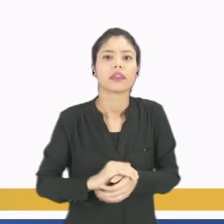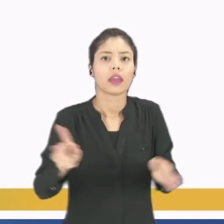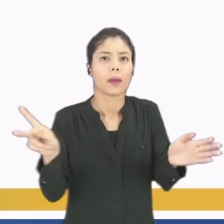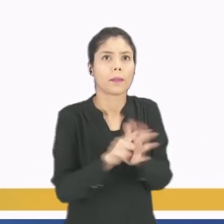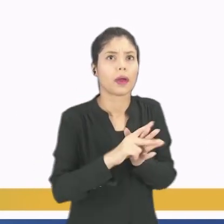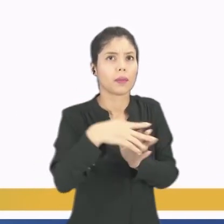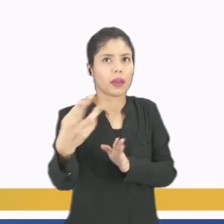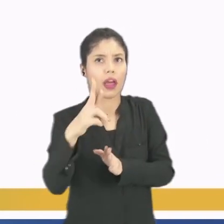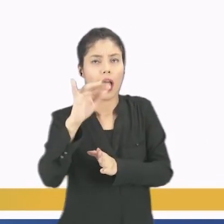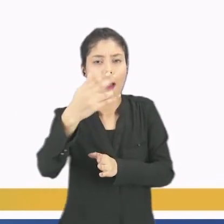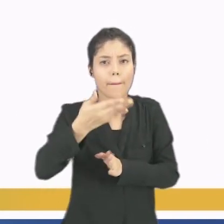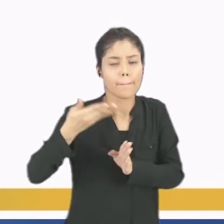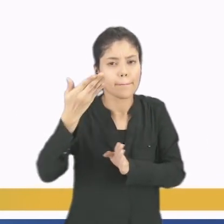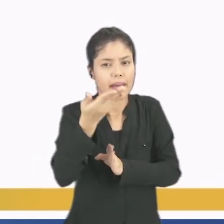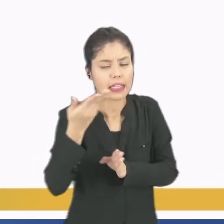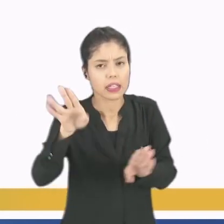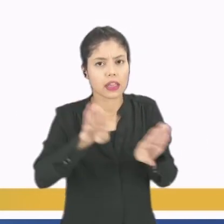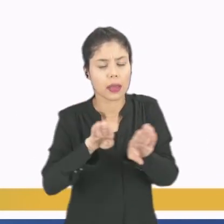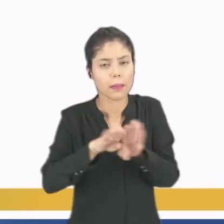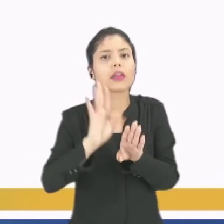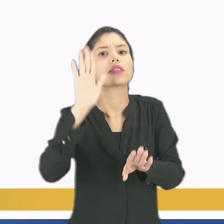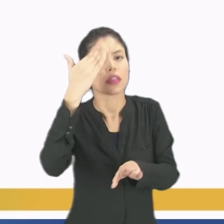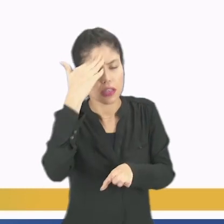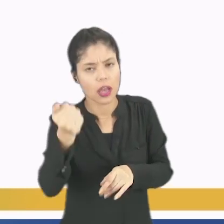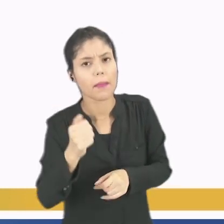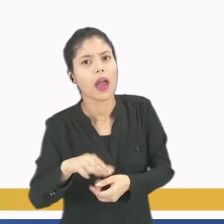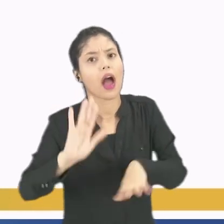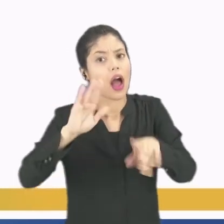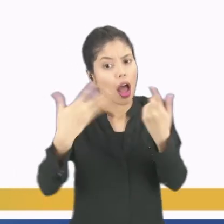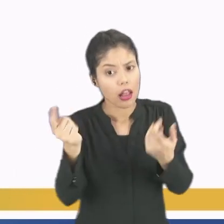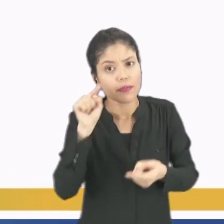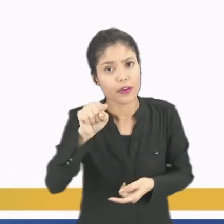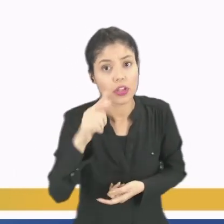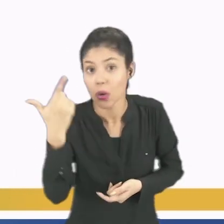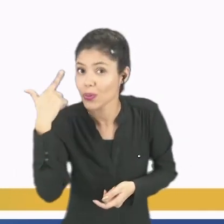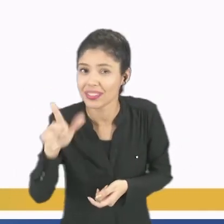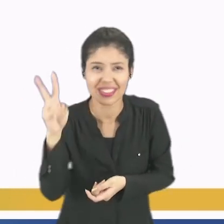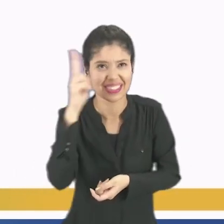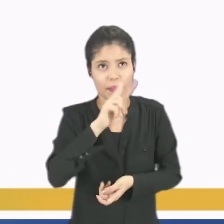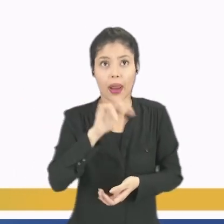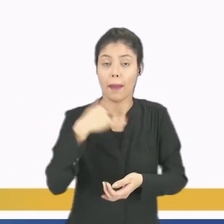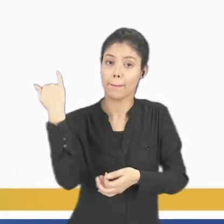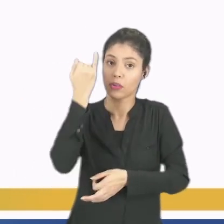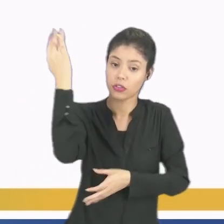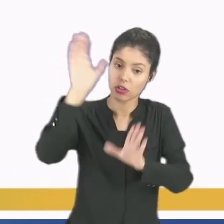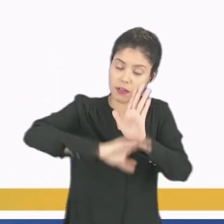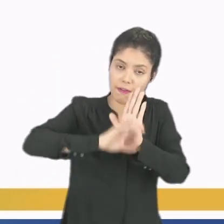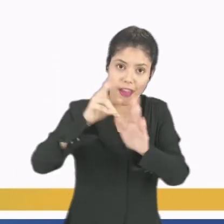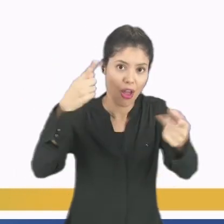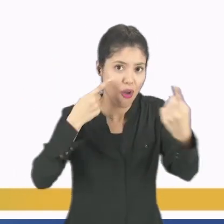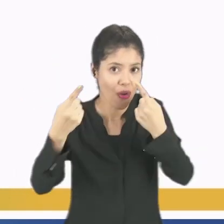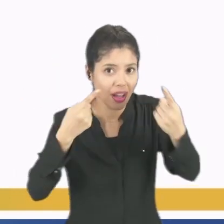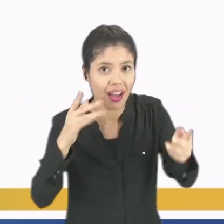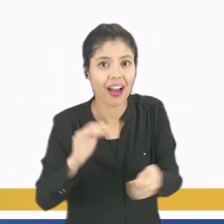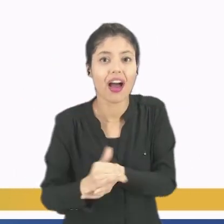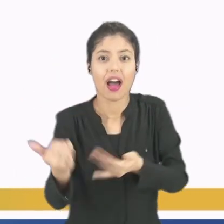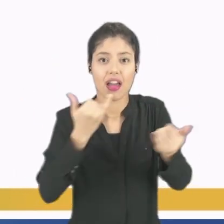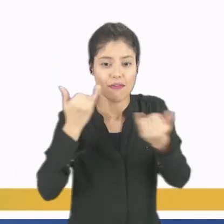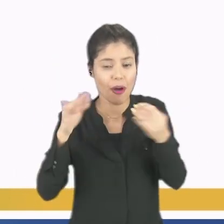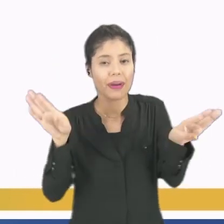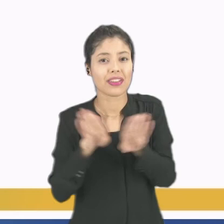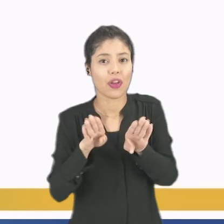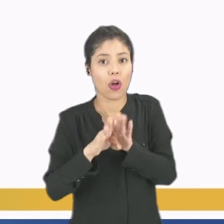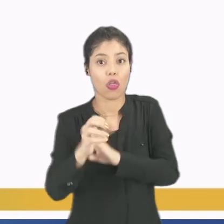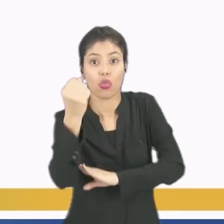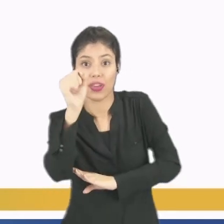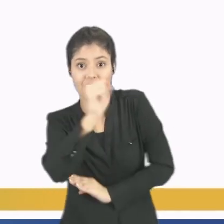da matemática básica que você tem que dominar. Caso você não consiga, não lembre, é importante ver conteúdo do 8º ano